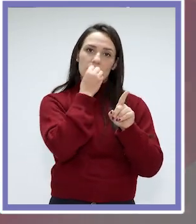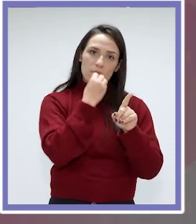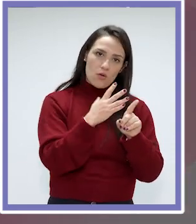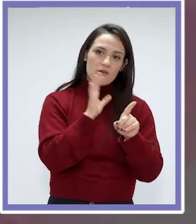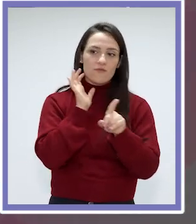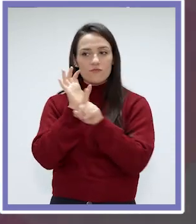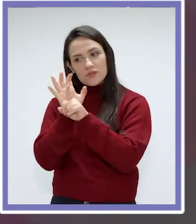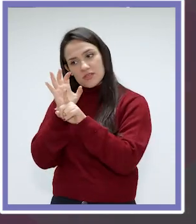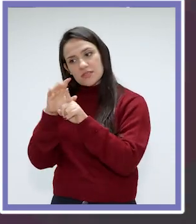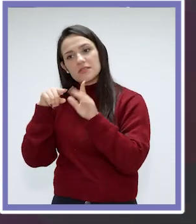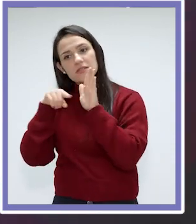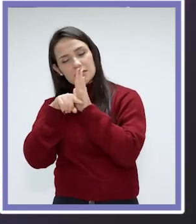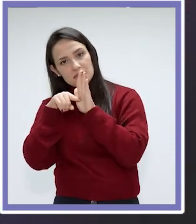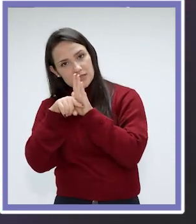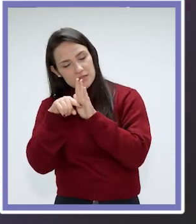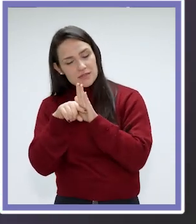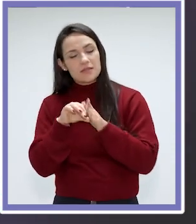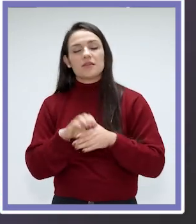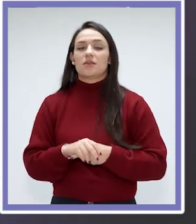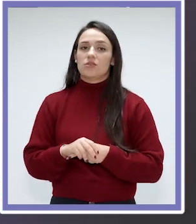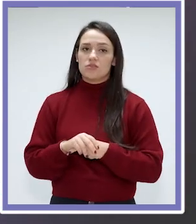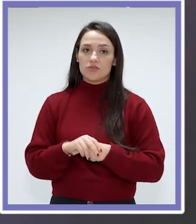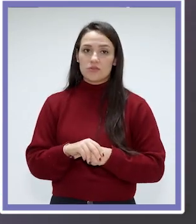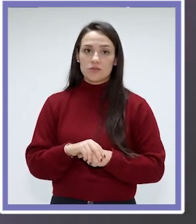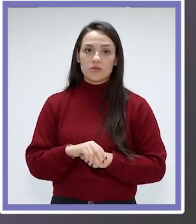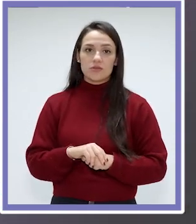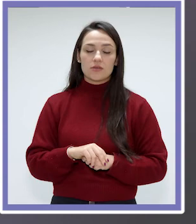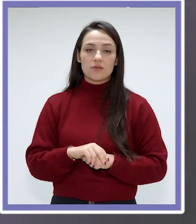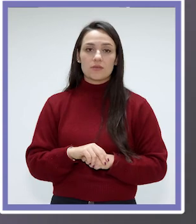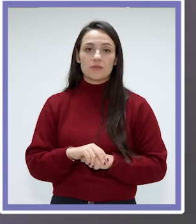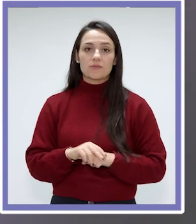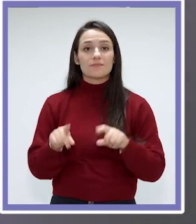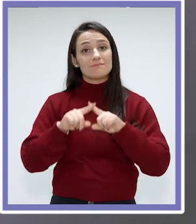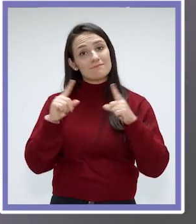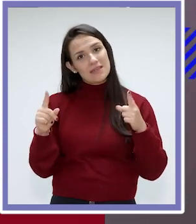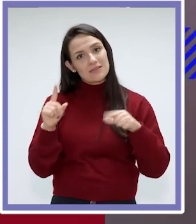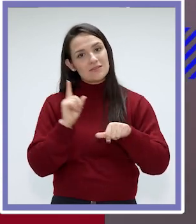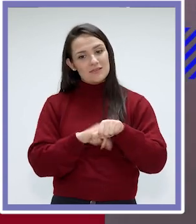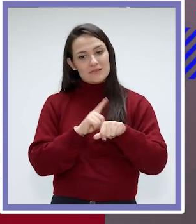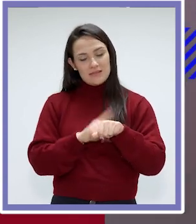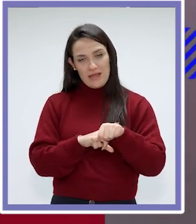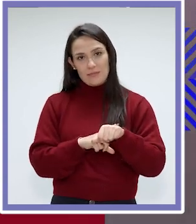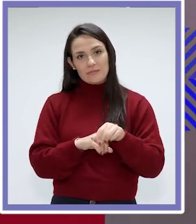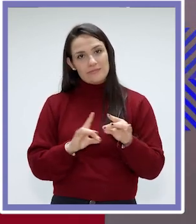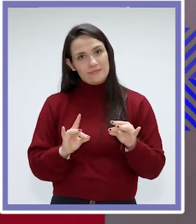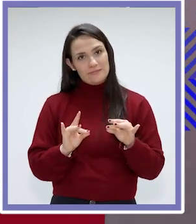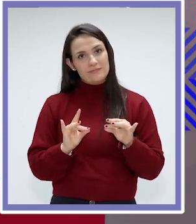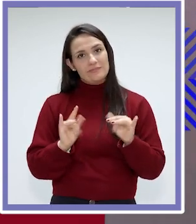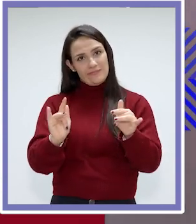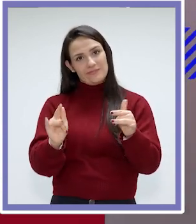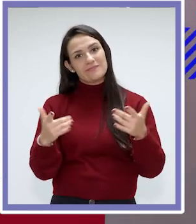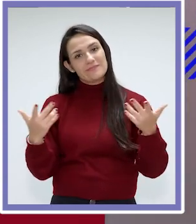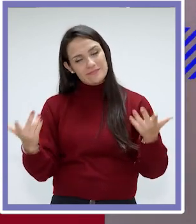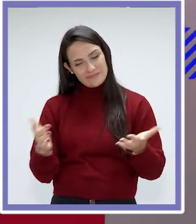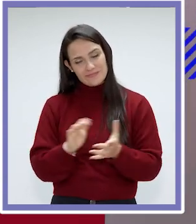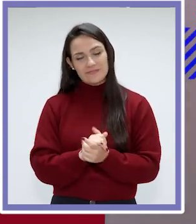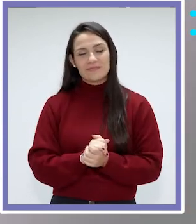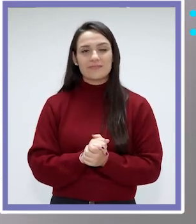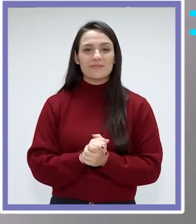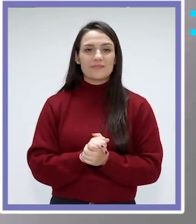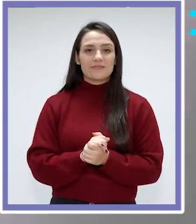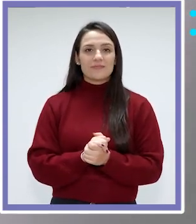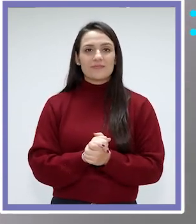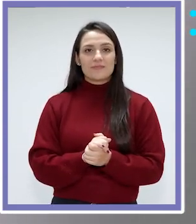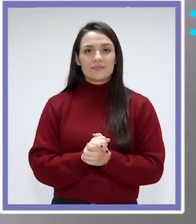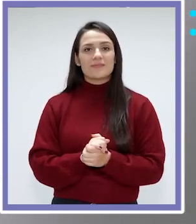também as cargas bastante positivas mais relacionadas ao progresso. Mas, infelizmente, a gente não tem todo esse tempo aqui na